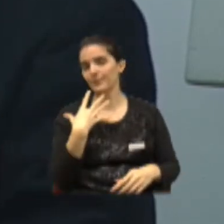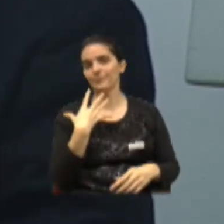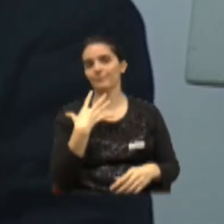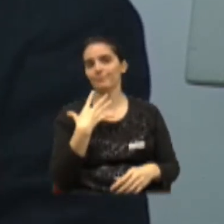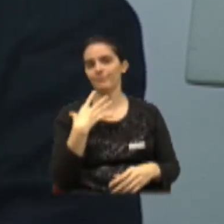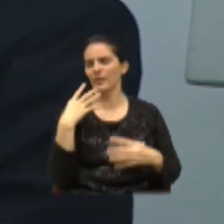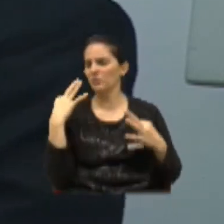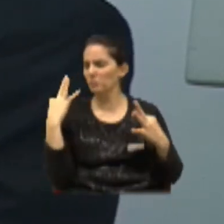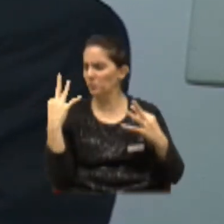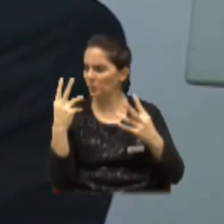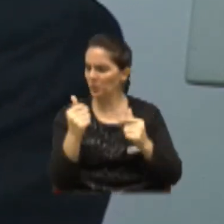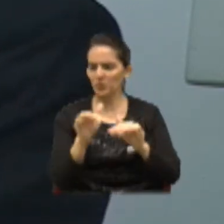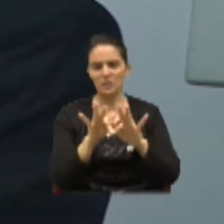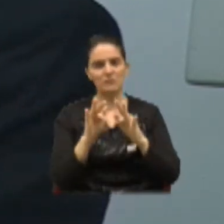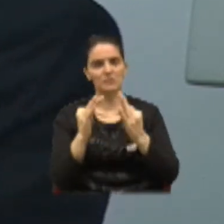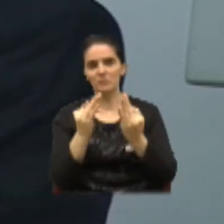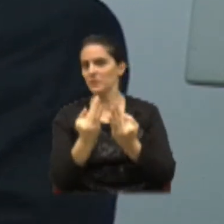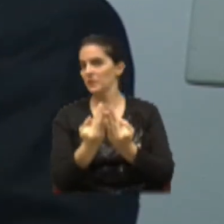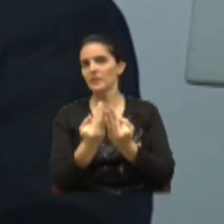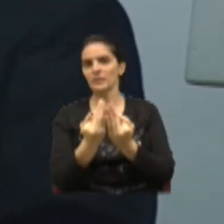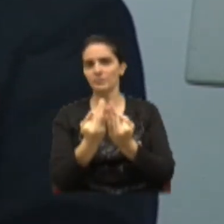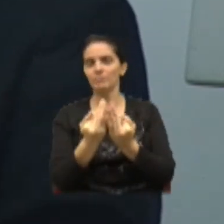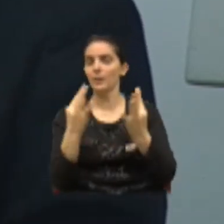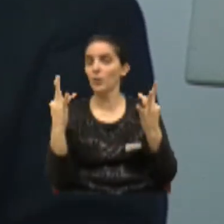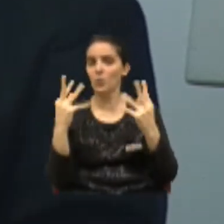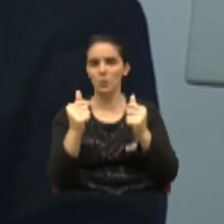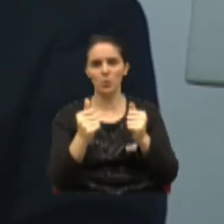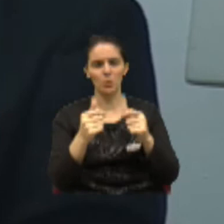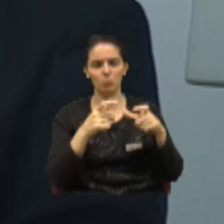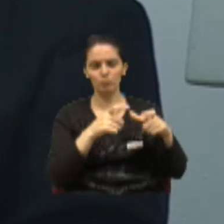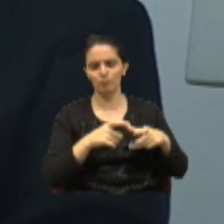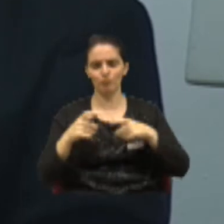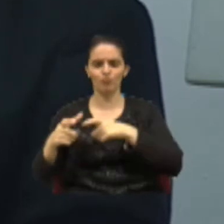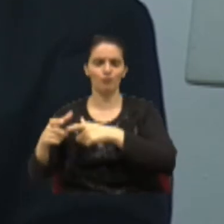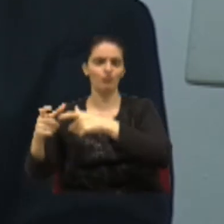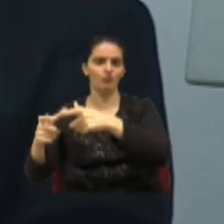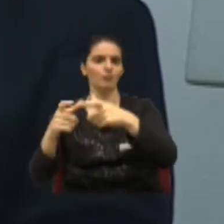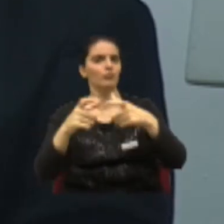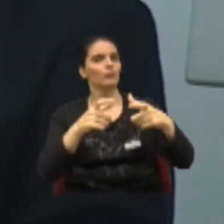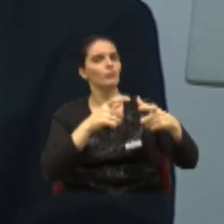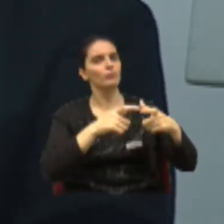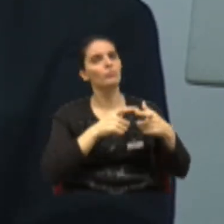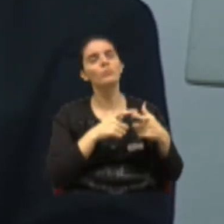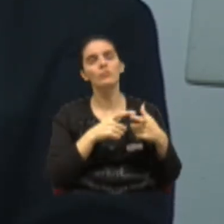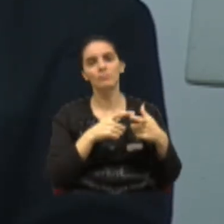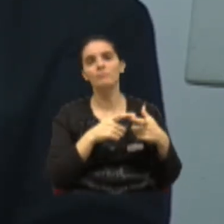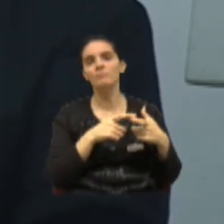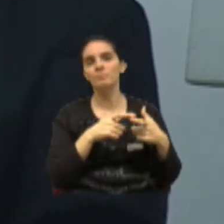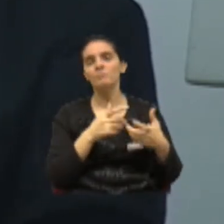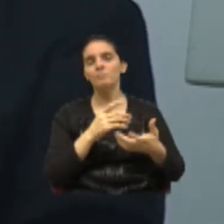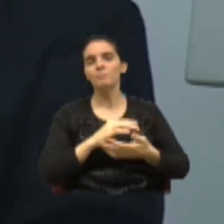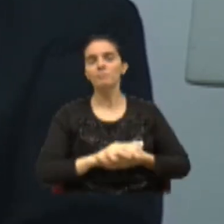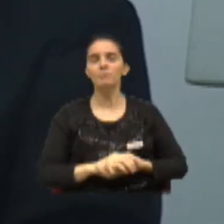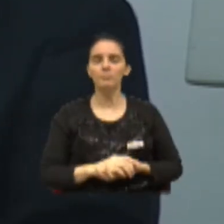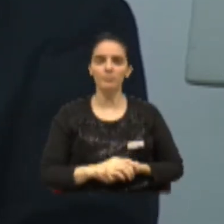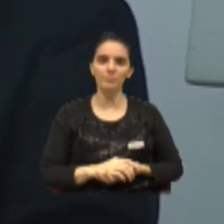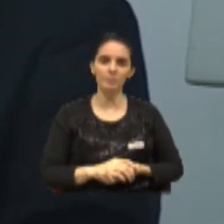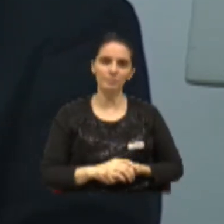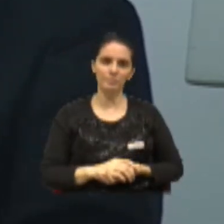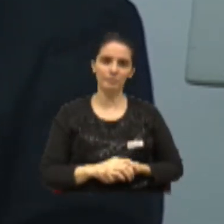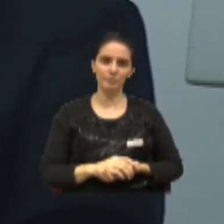essas famílias, toda a comunidade. Esperamos que realmente possa